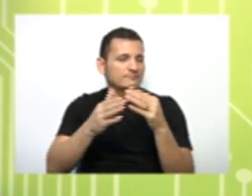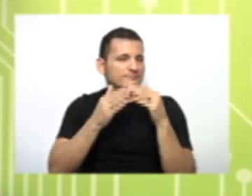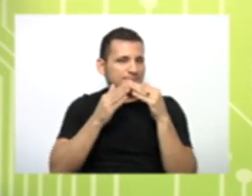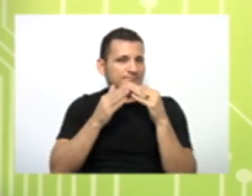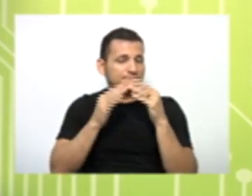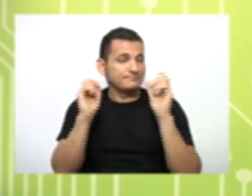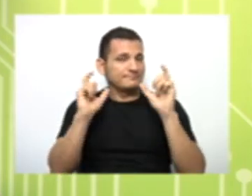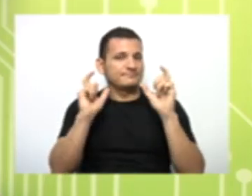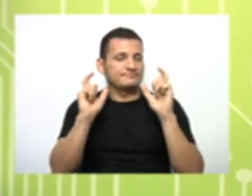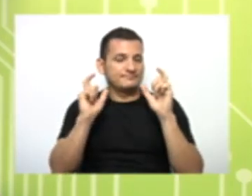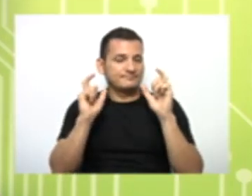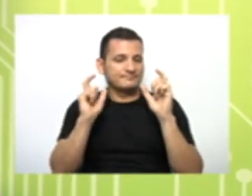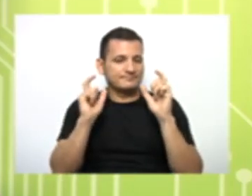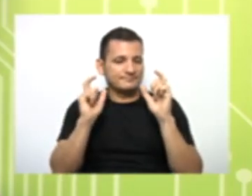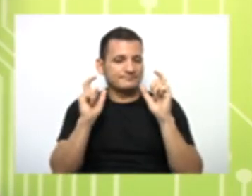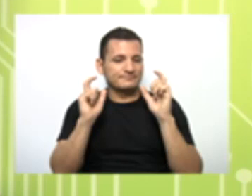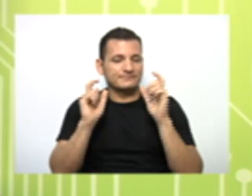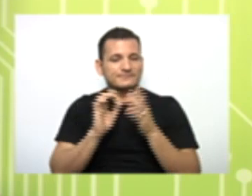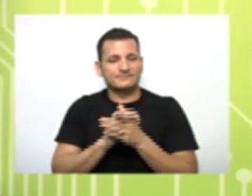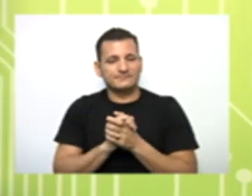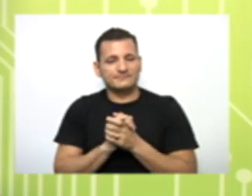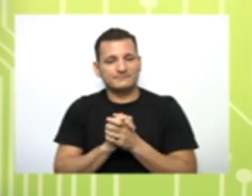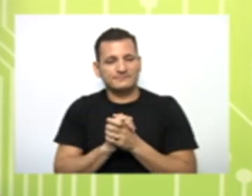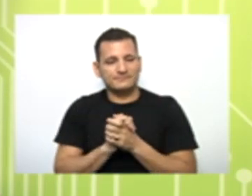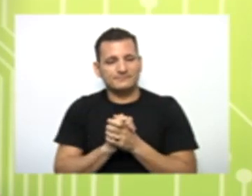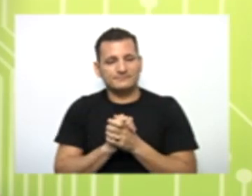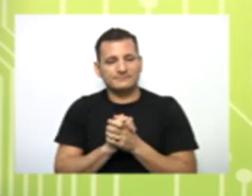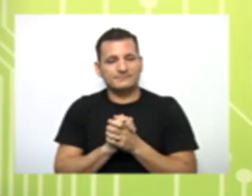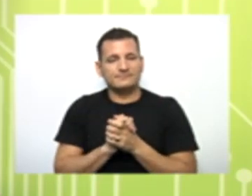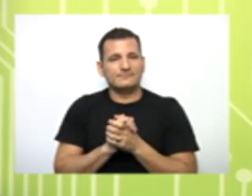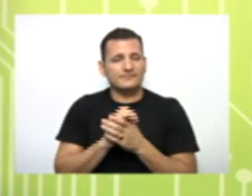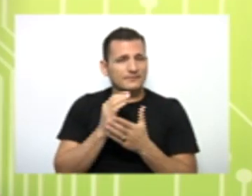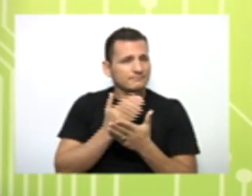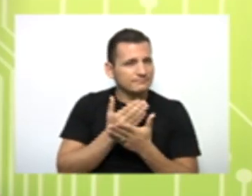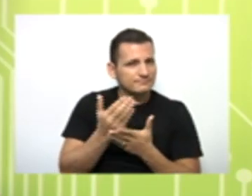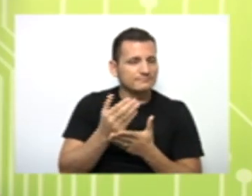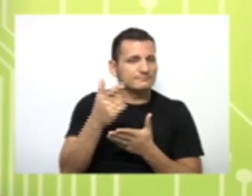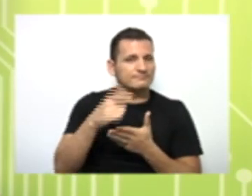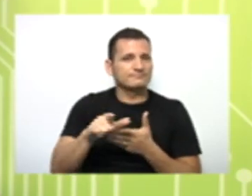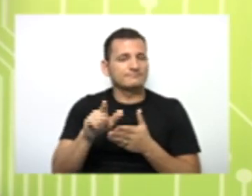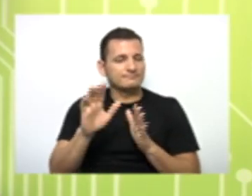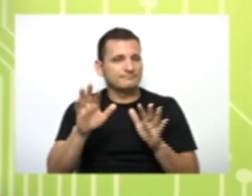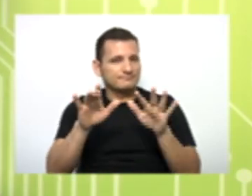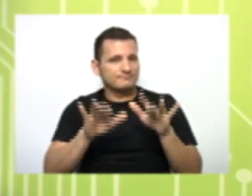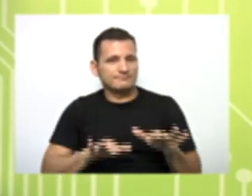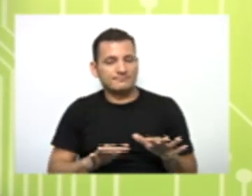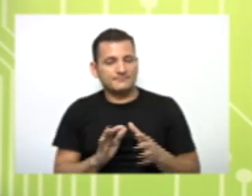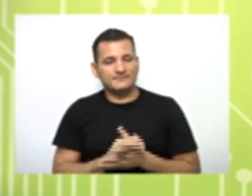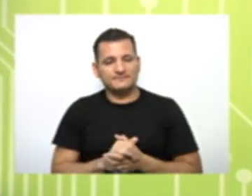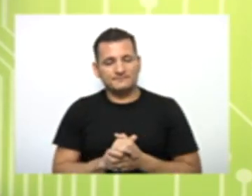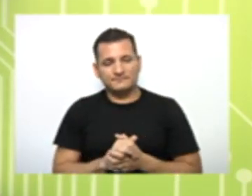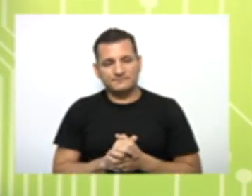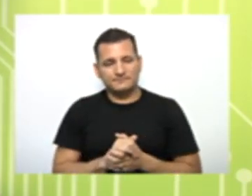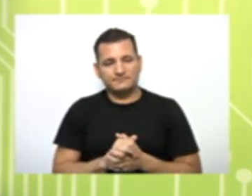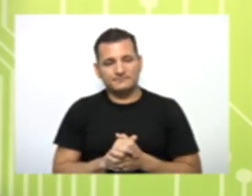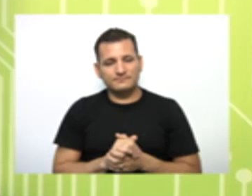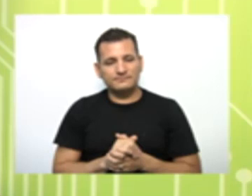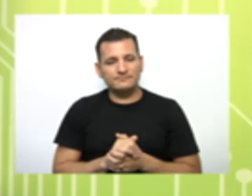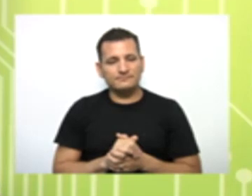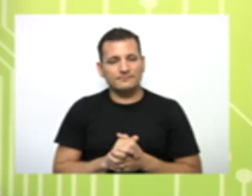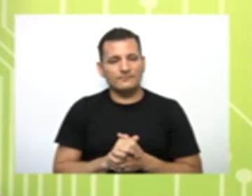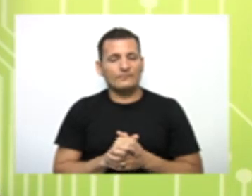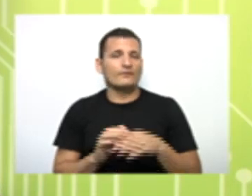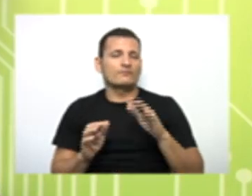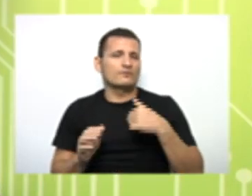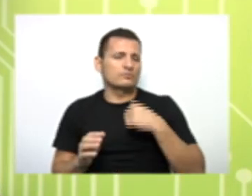favor, acorda. Daqui a pouco, já a gente vai começar a escrever novamente. Então, eu falei até